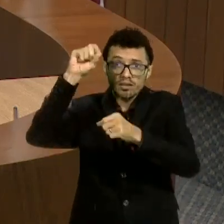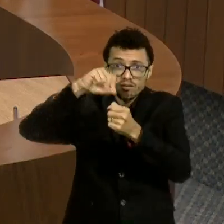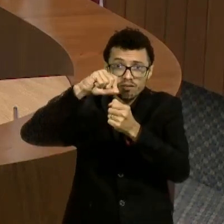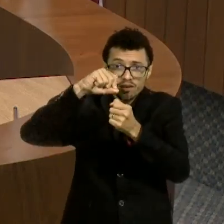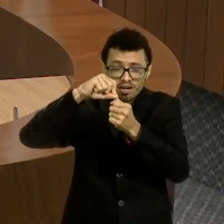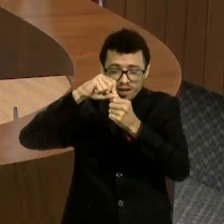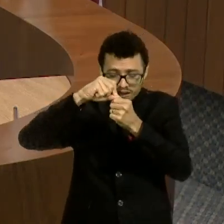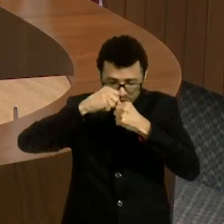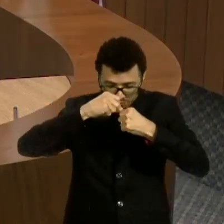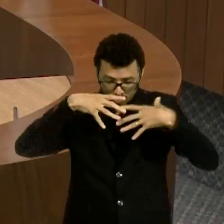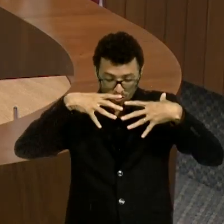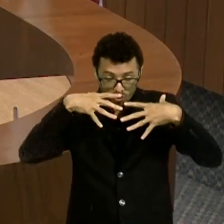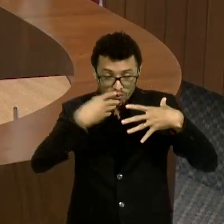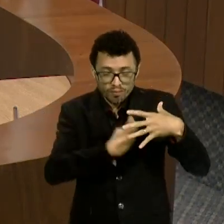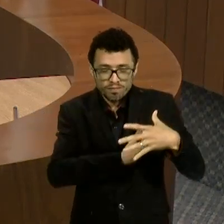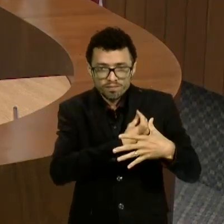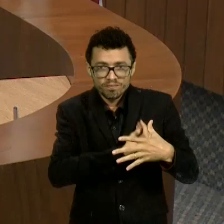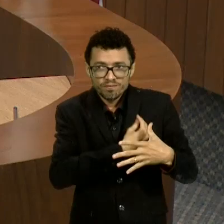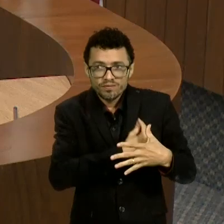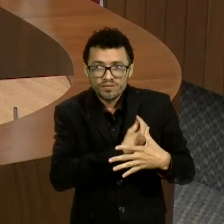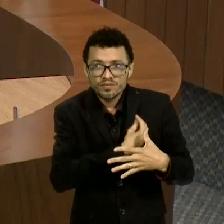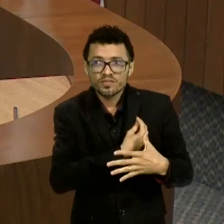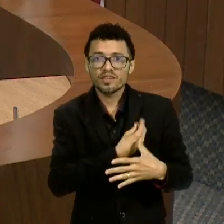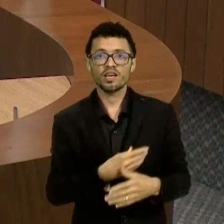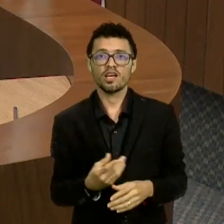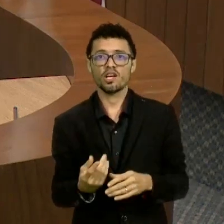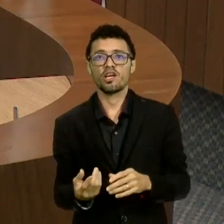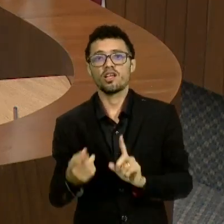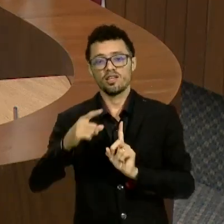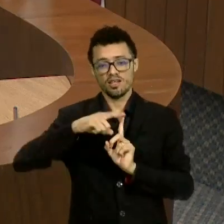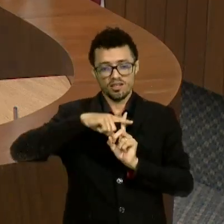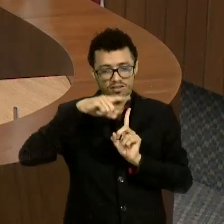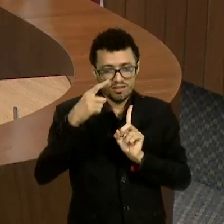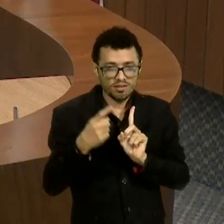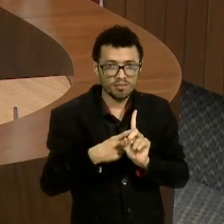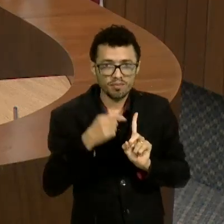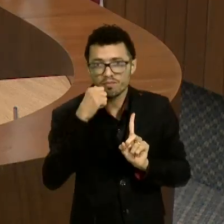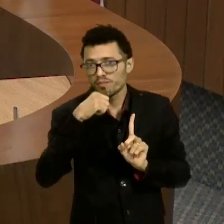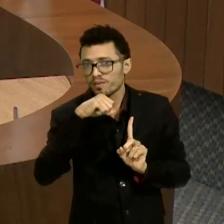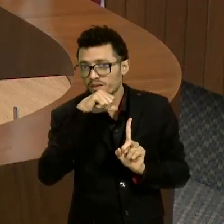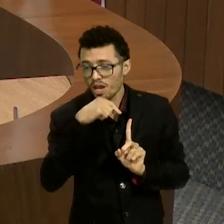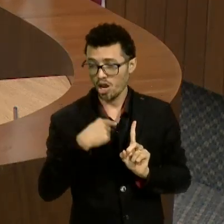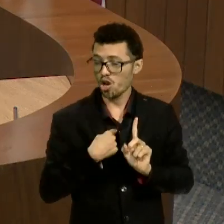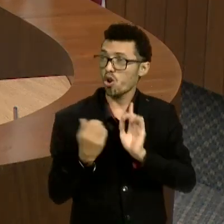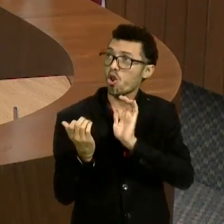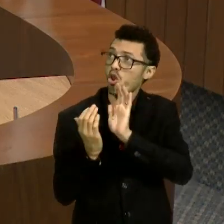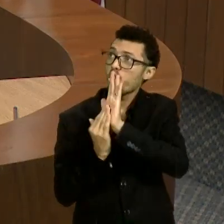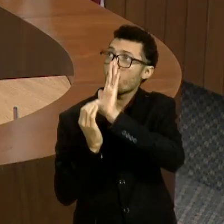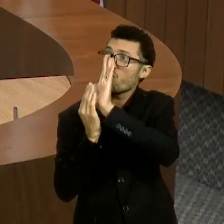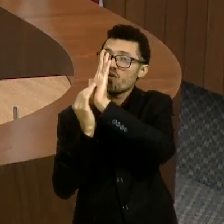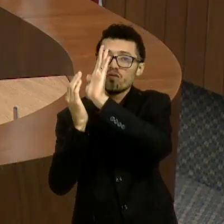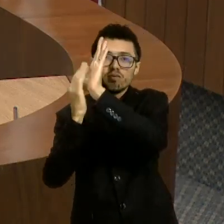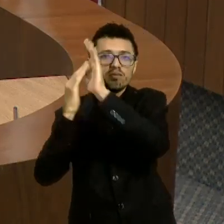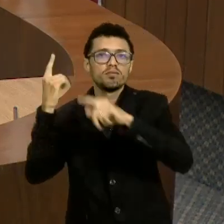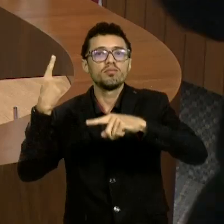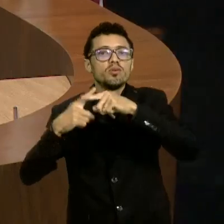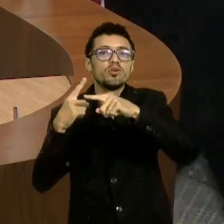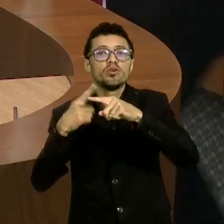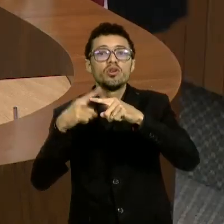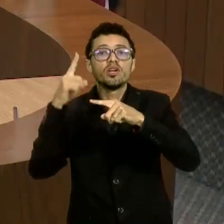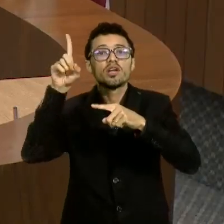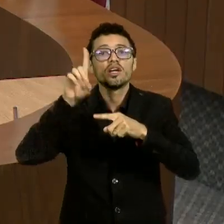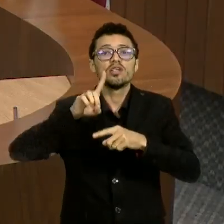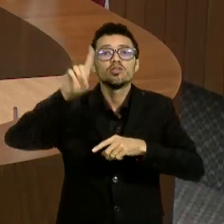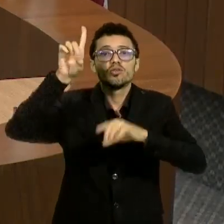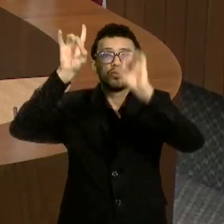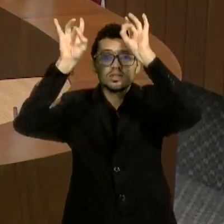do meu ser e me teceste no ventre de minha mãe eu te louvo porque me fizeste de modo